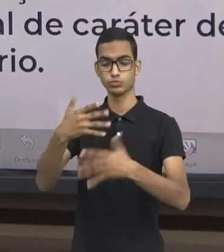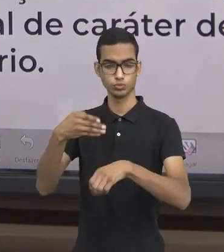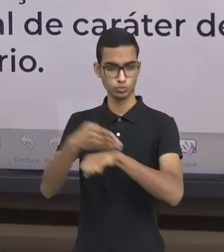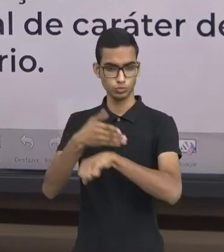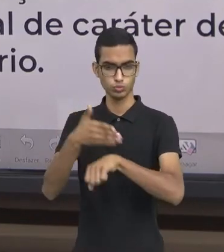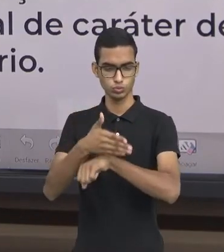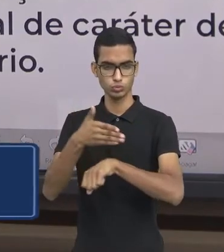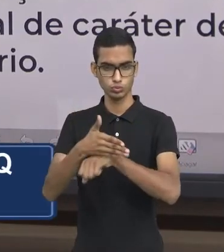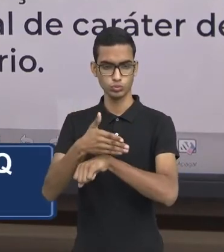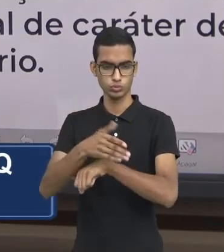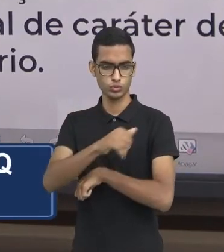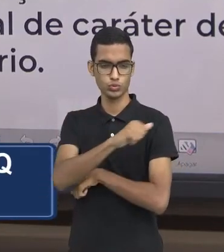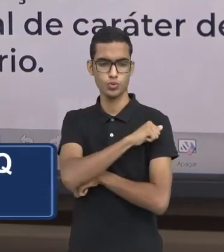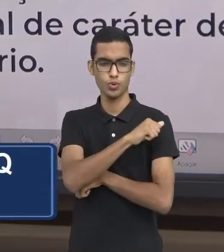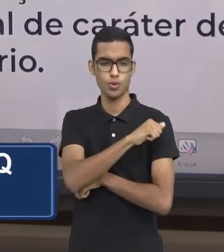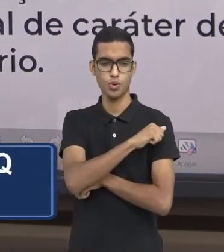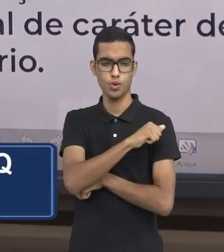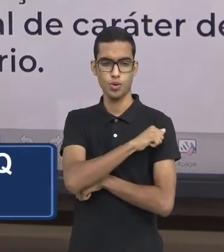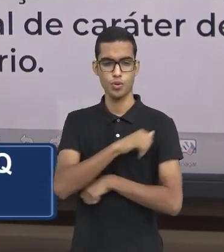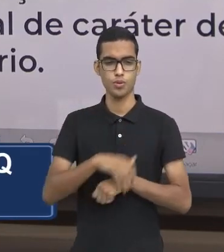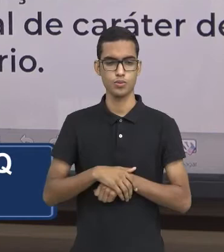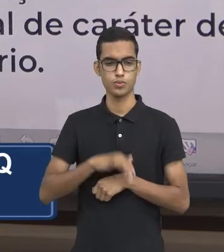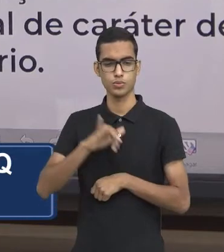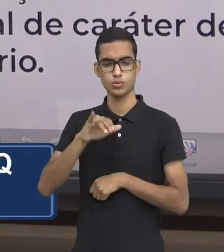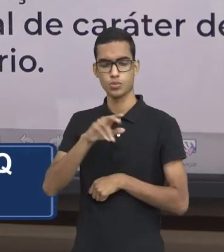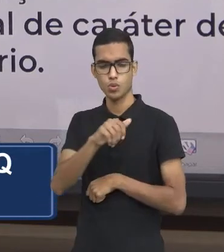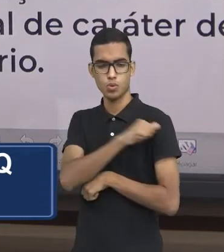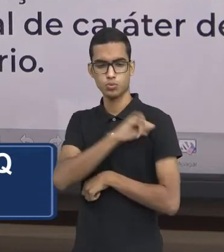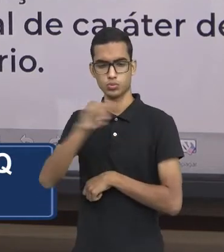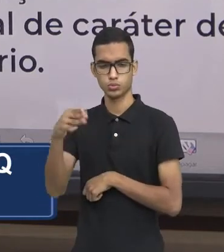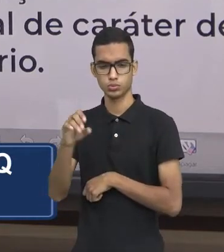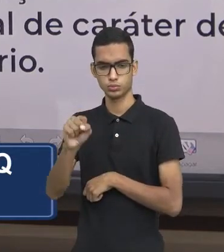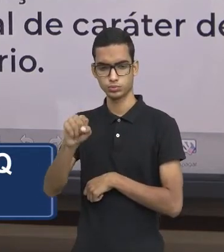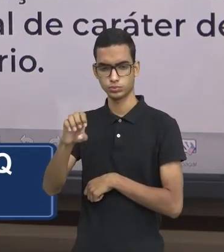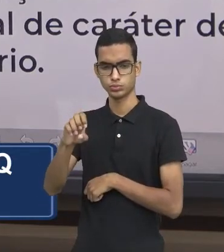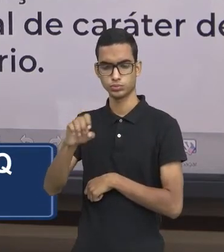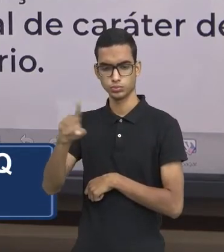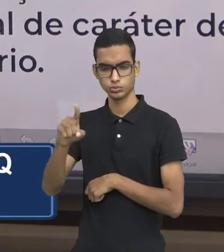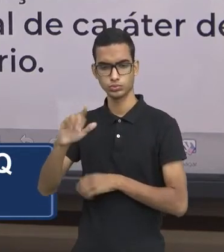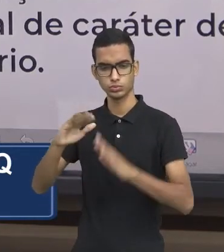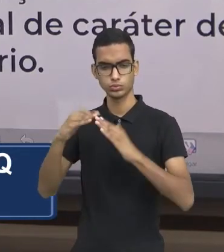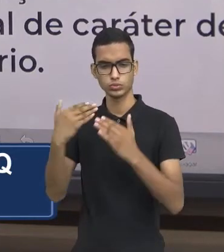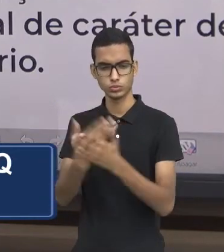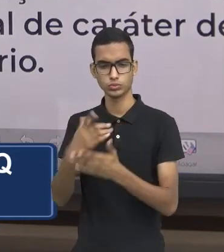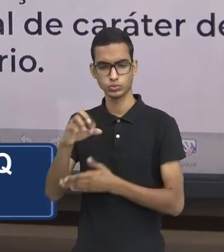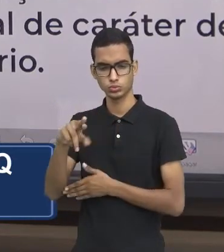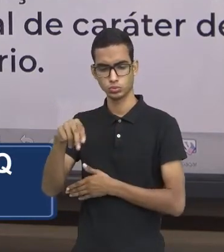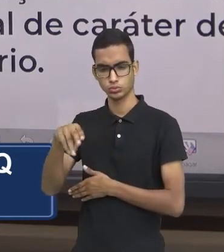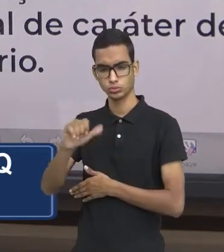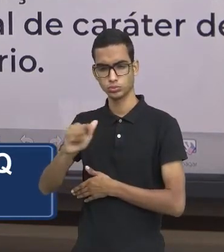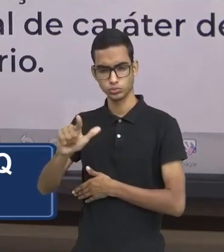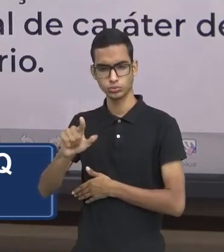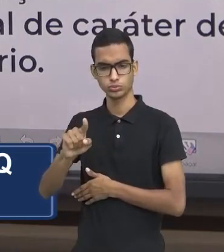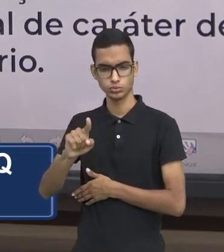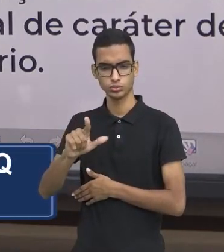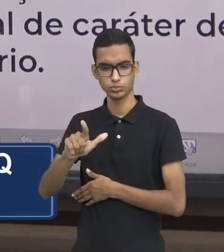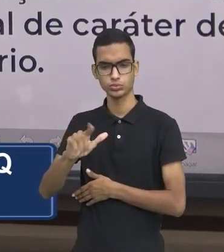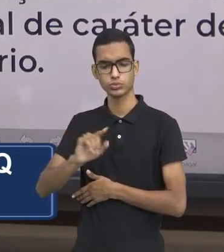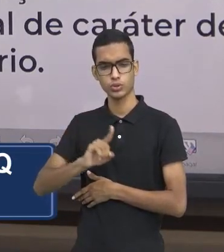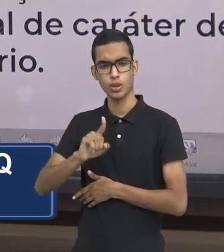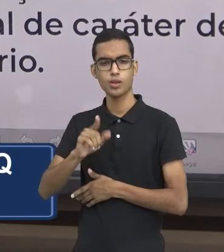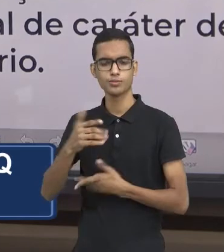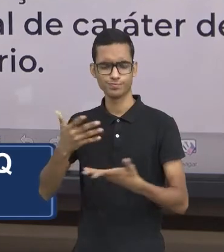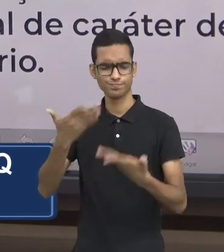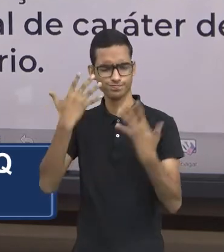interação do nosso aluno. Temos aí o José Roberto da Escola Estadual Coronel Fiuza. Parabéns aí